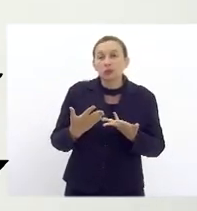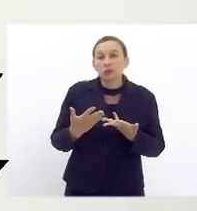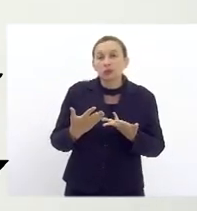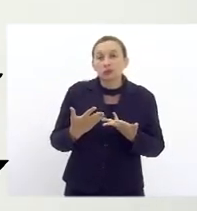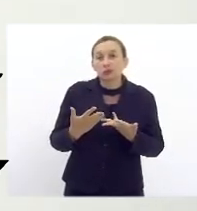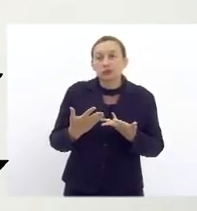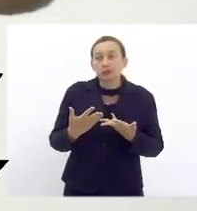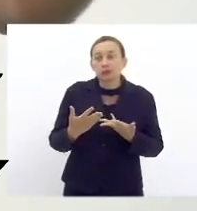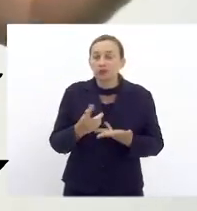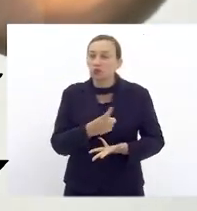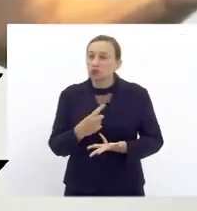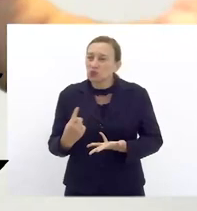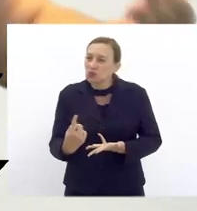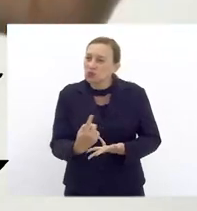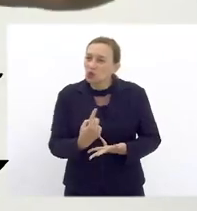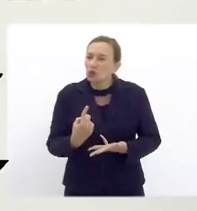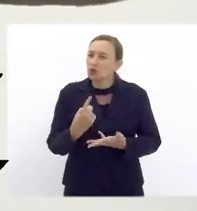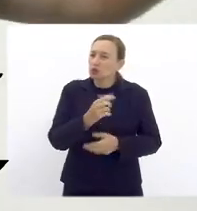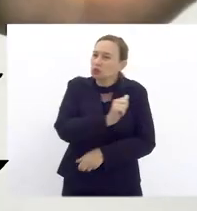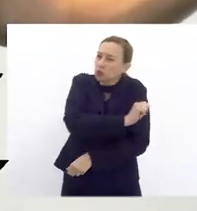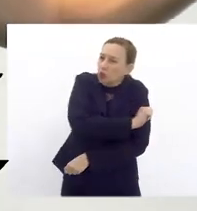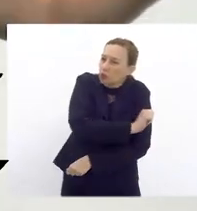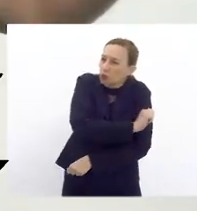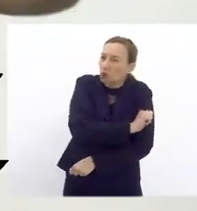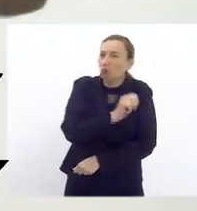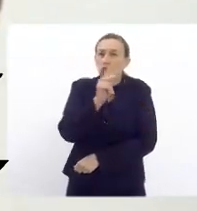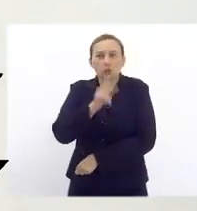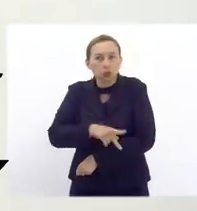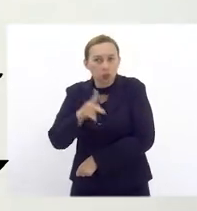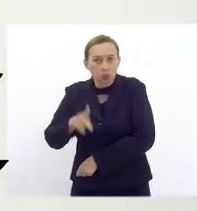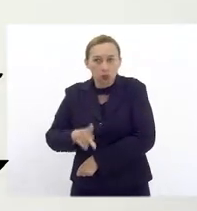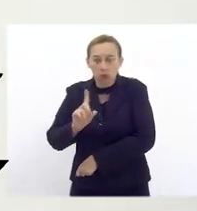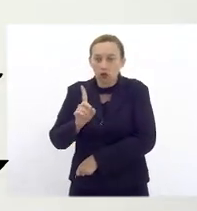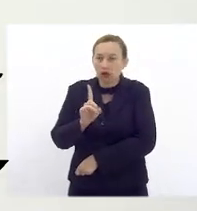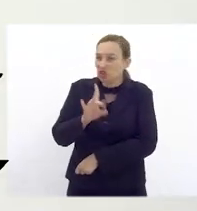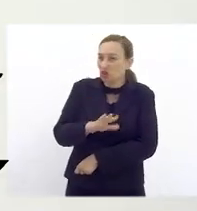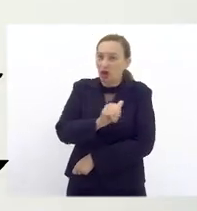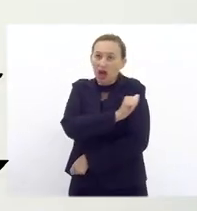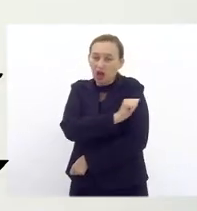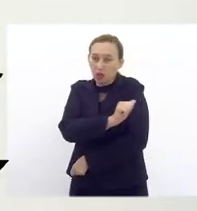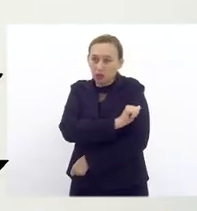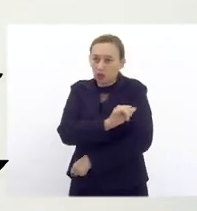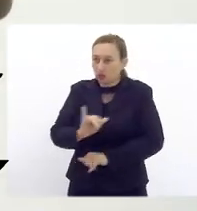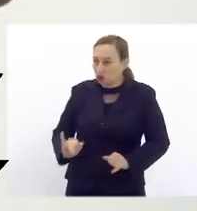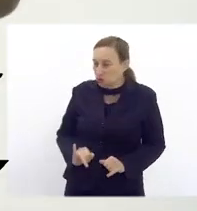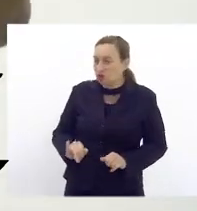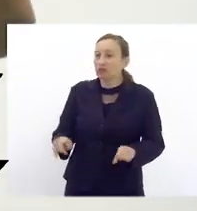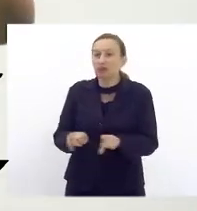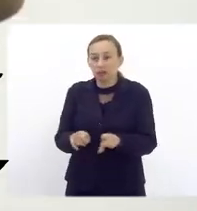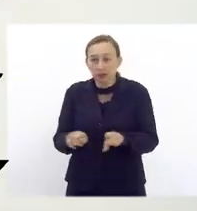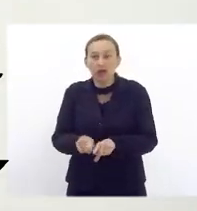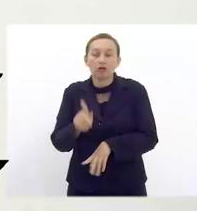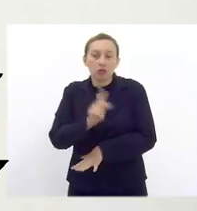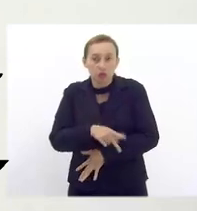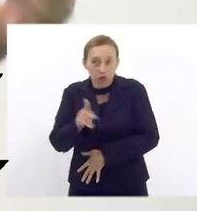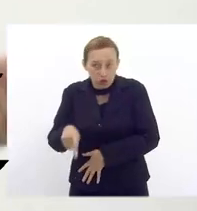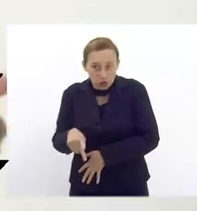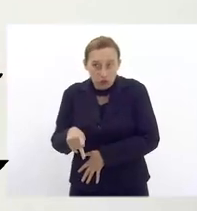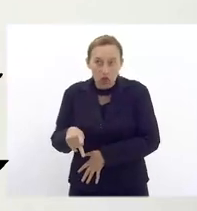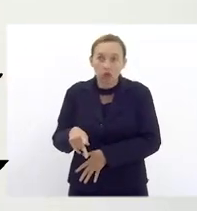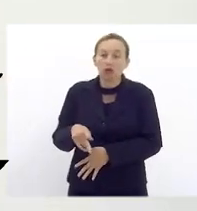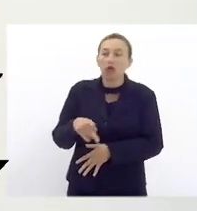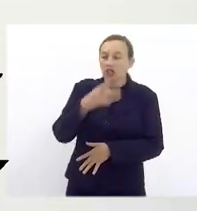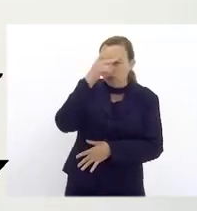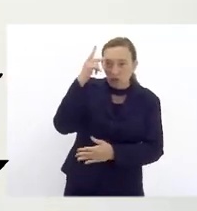os nossos alunos os nossos professores porque não é só aluno que sofre intolerância Professor o pessoal